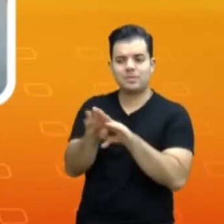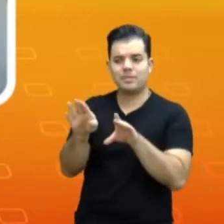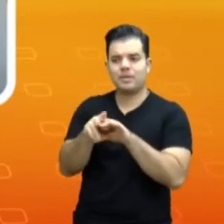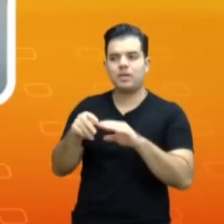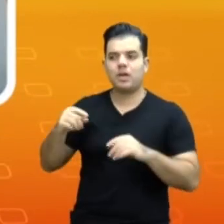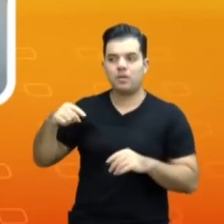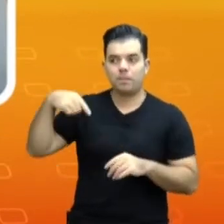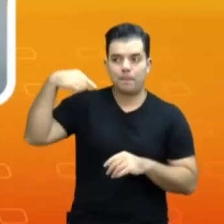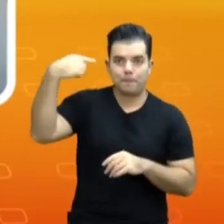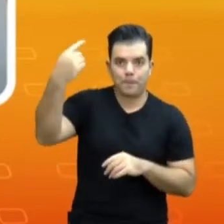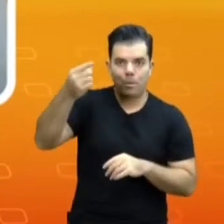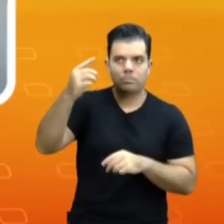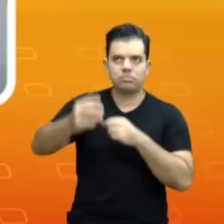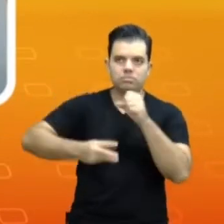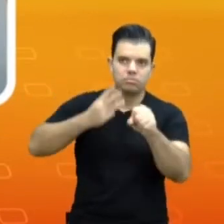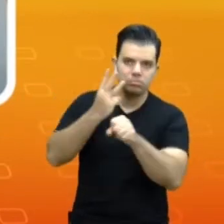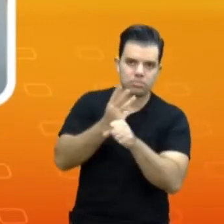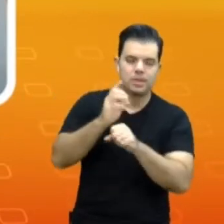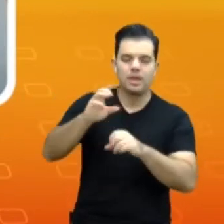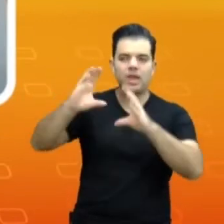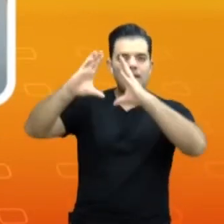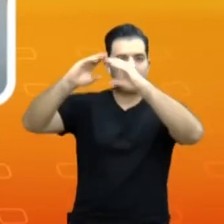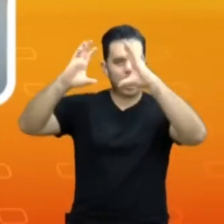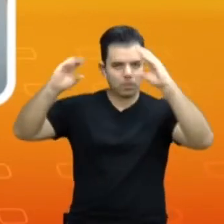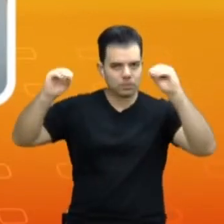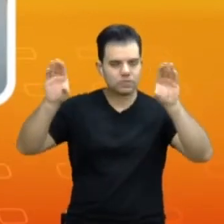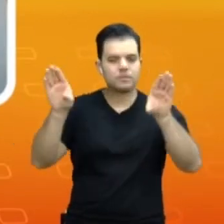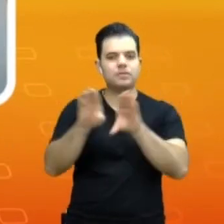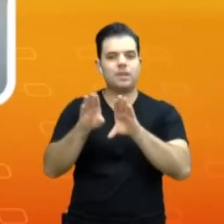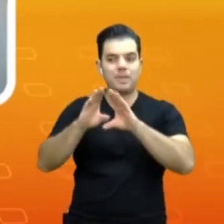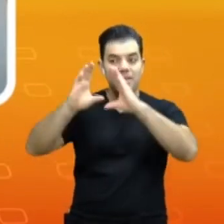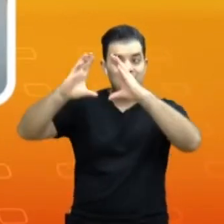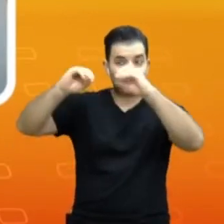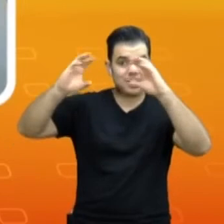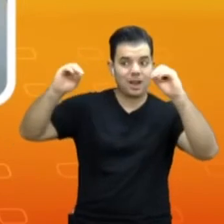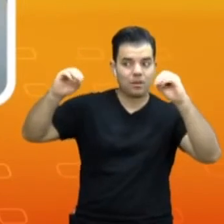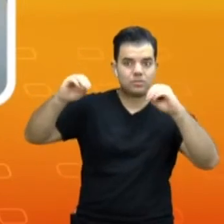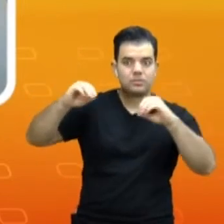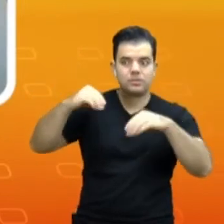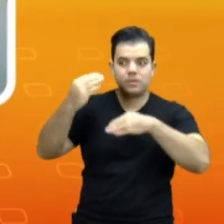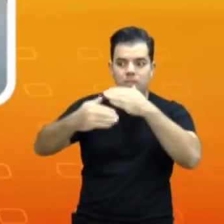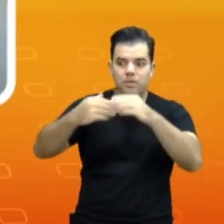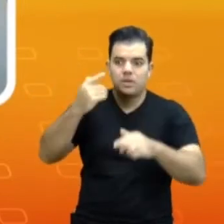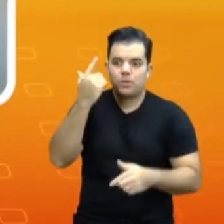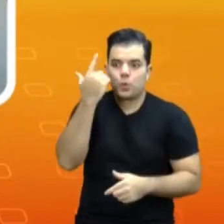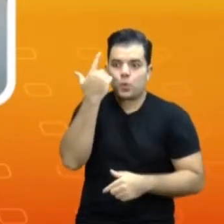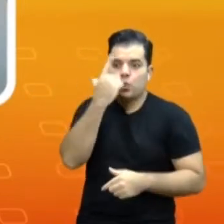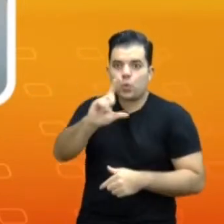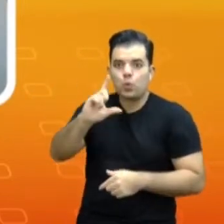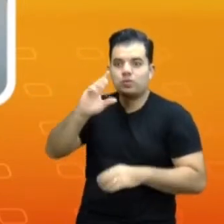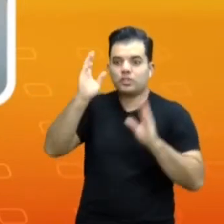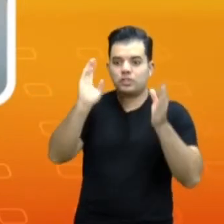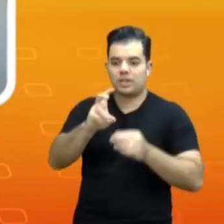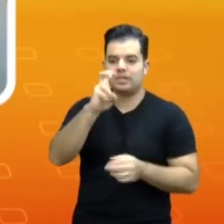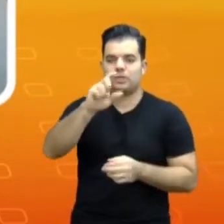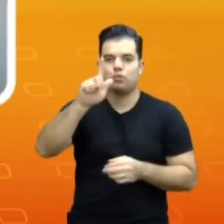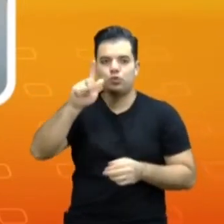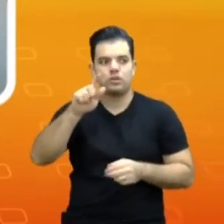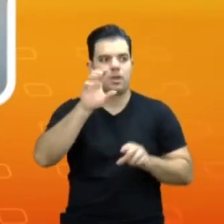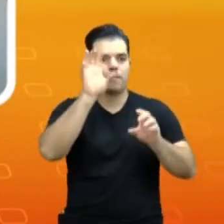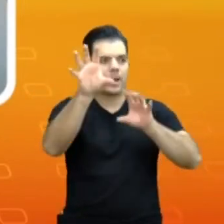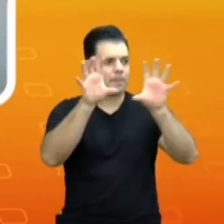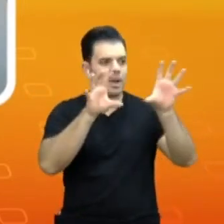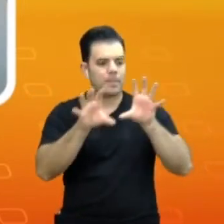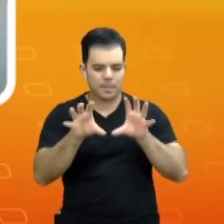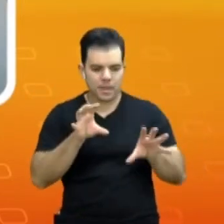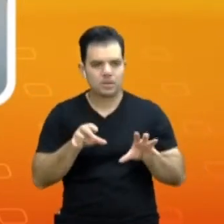para o próximo ciclo é nuvem. E a partir do momento que o 5G está estabelecido em cada local, a gente